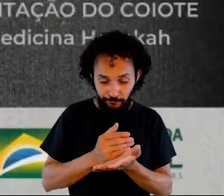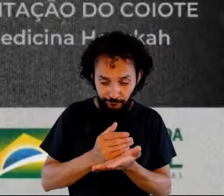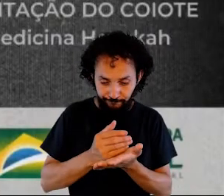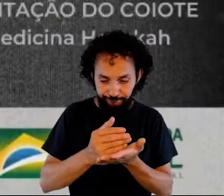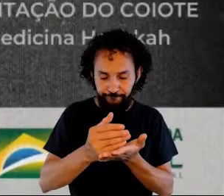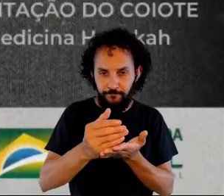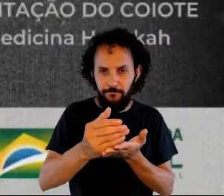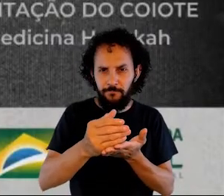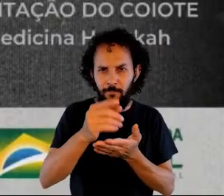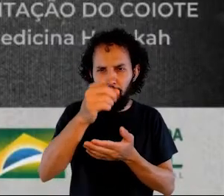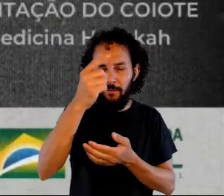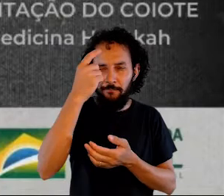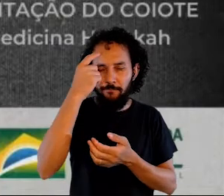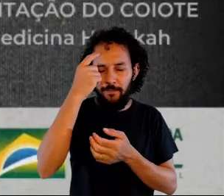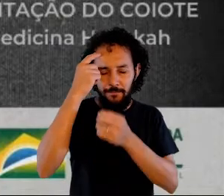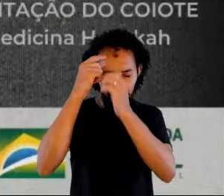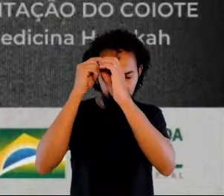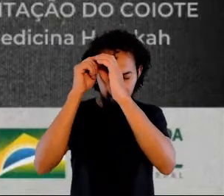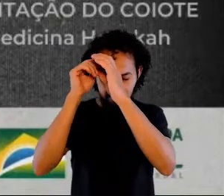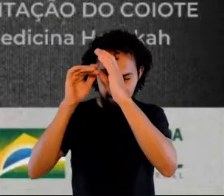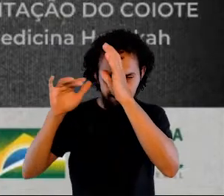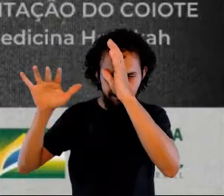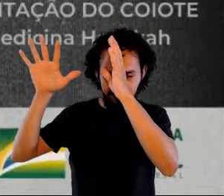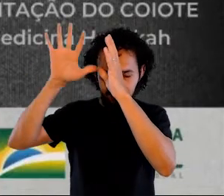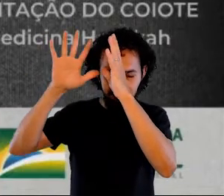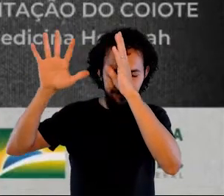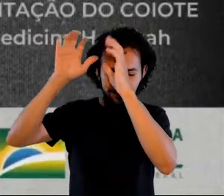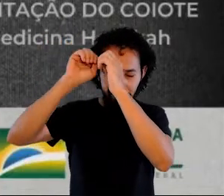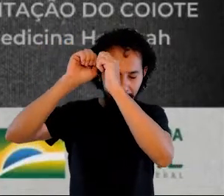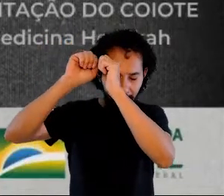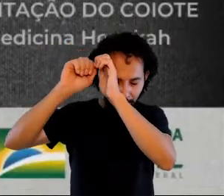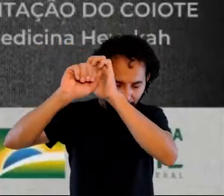tornam-se claros e cheios de confiança.